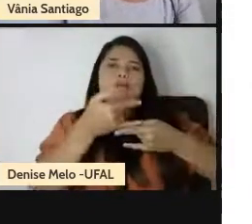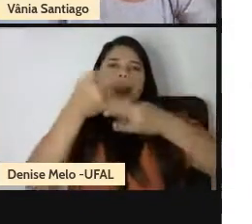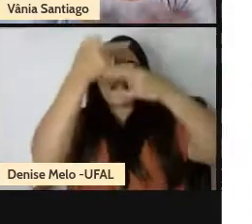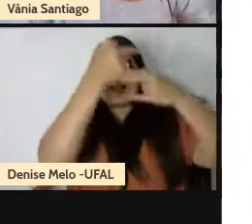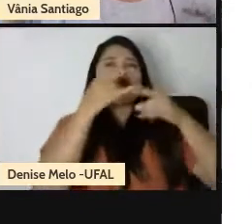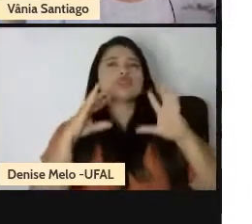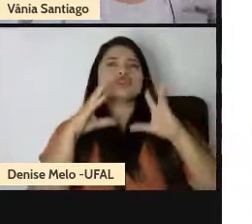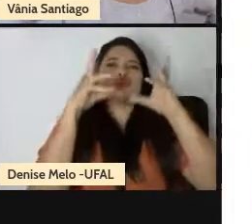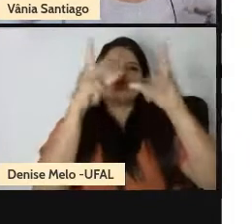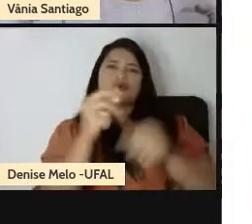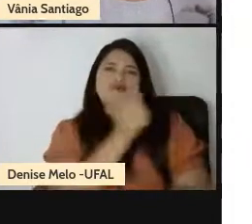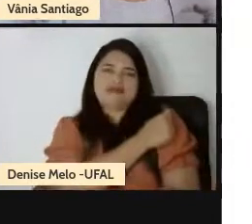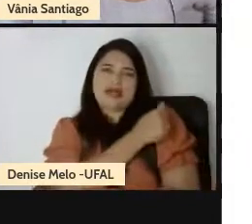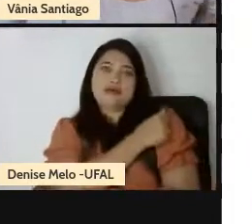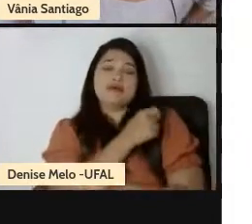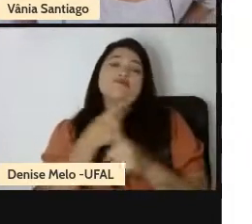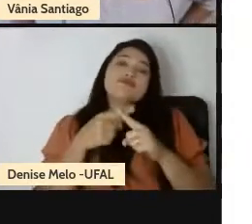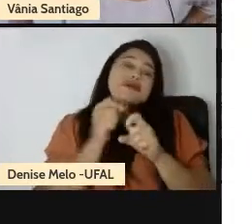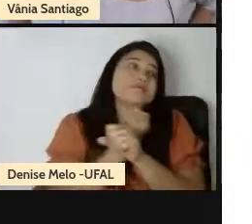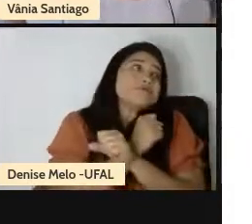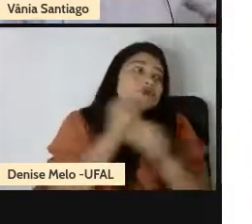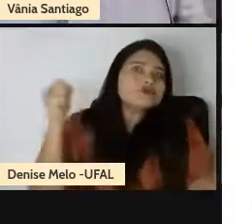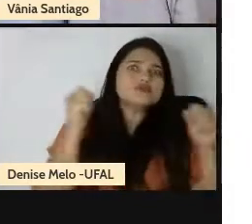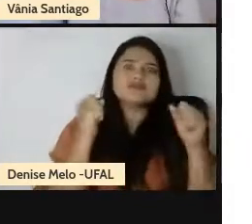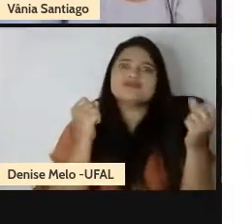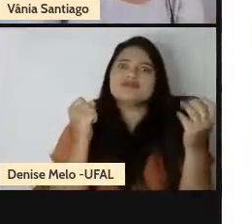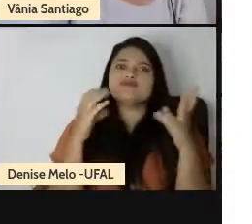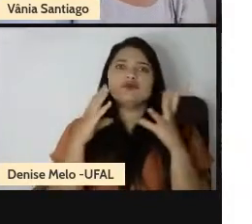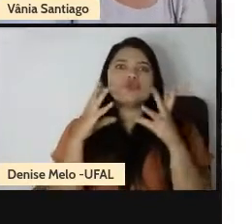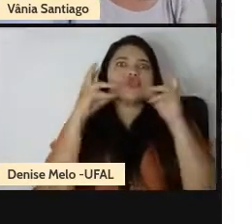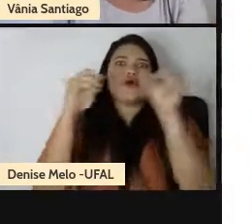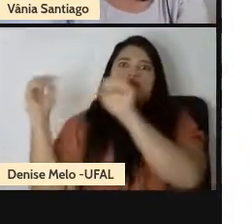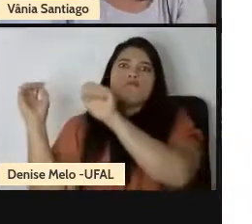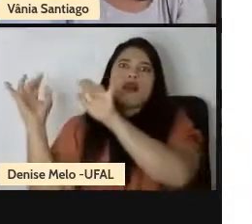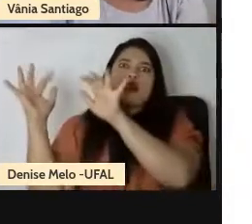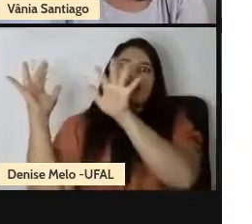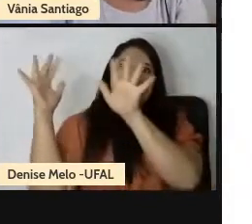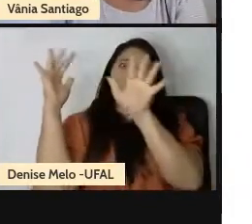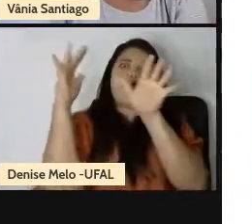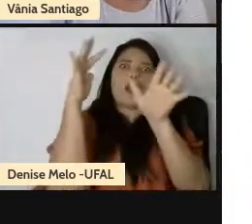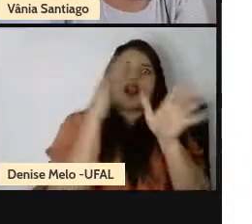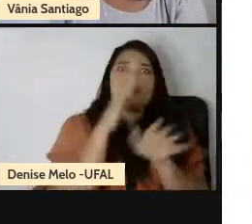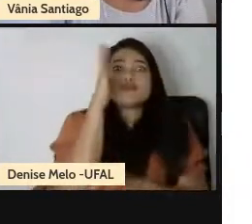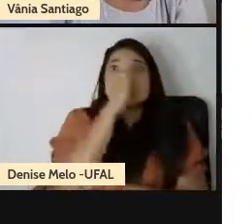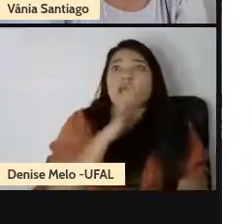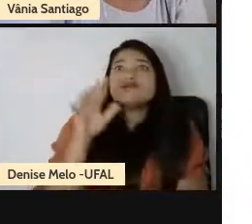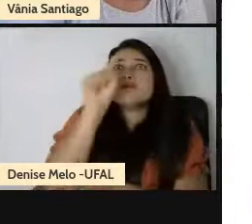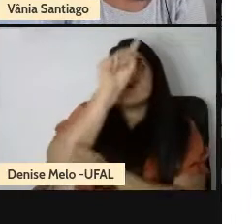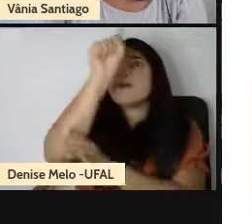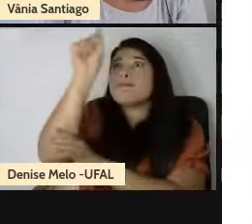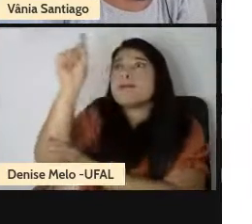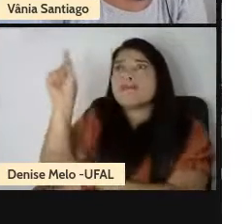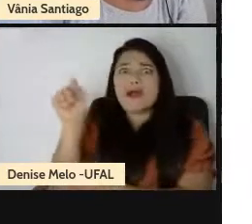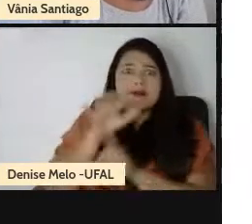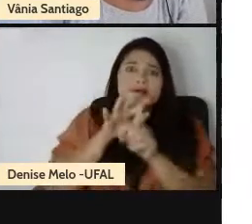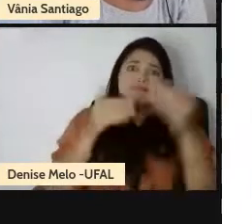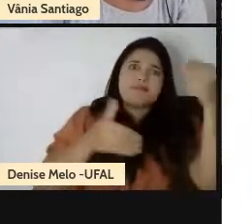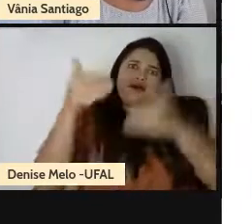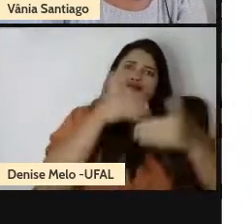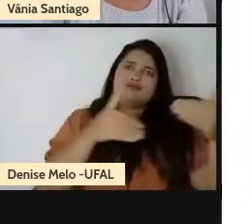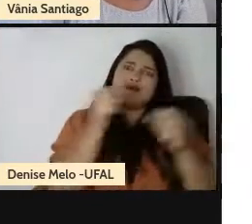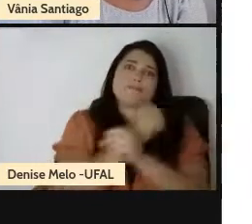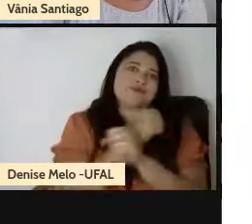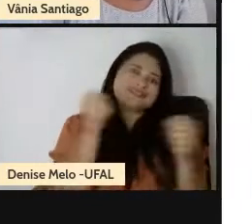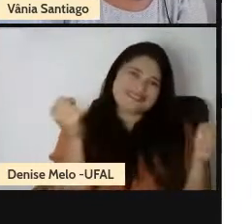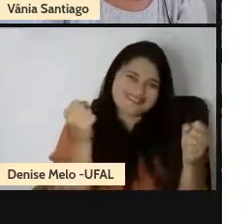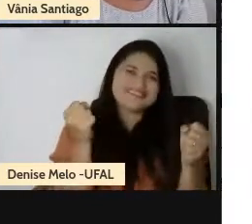impossível ter ali naquele momento alunos de todas as unidades do Brasil participando. Então,